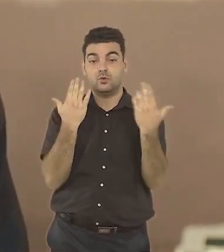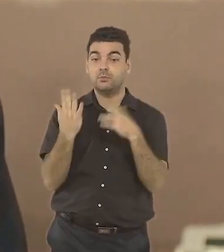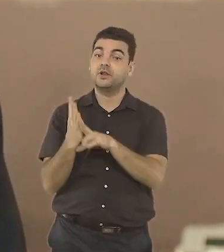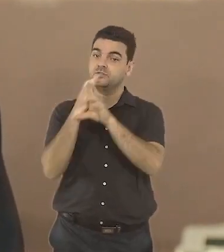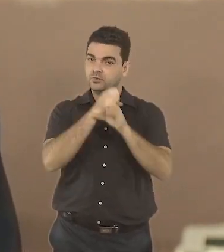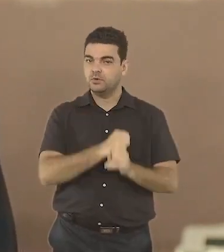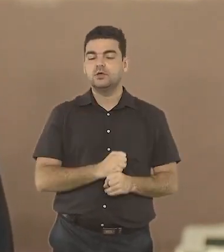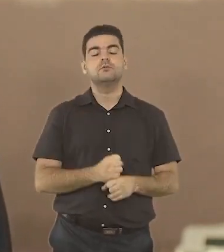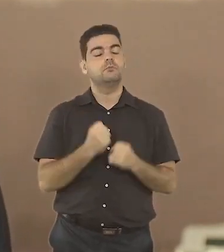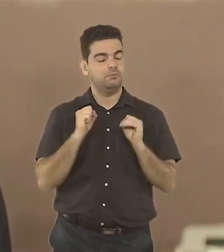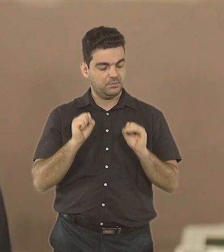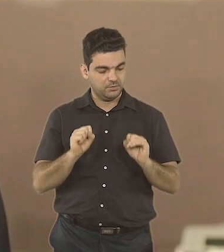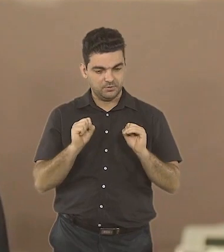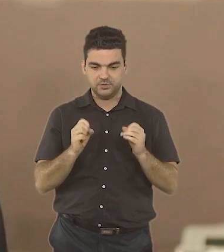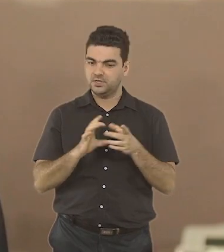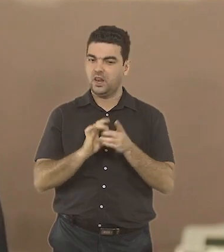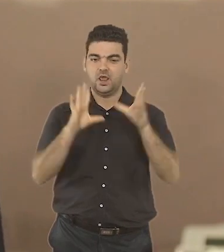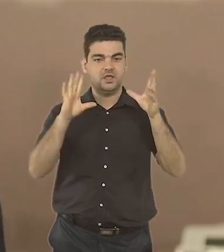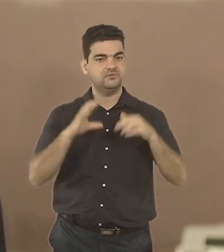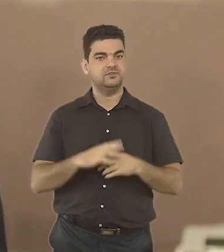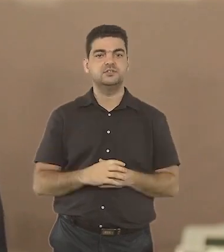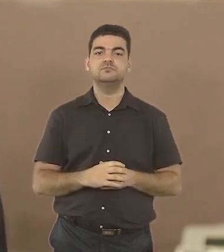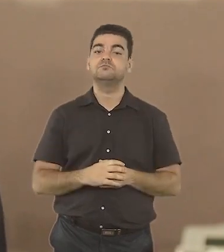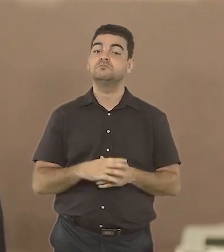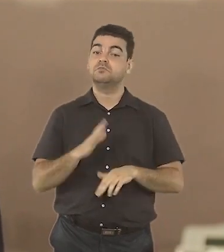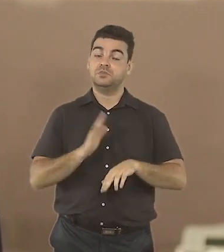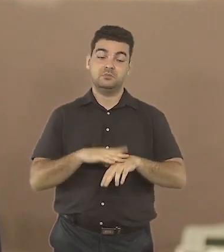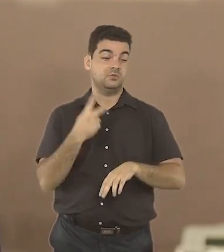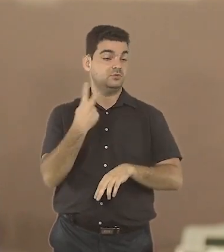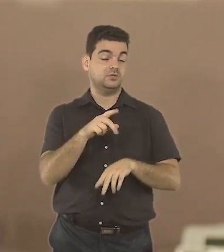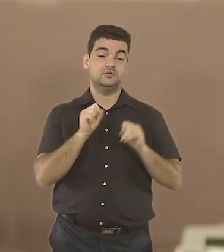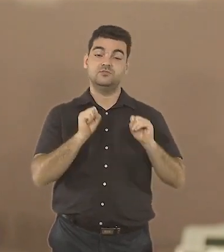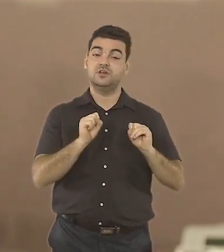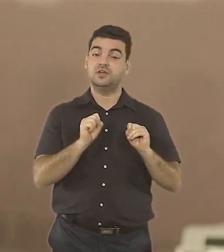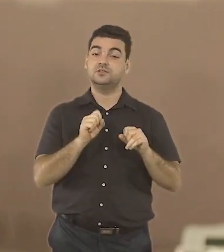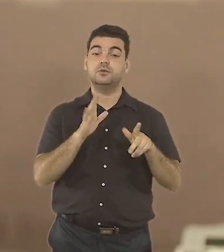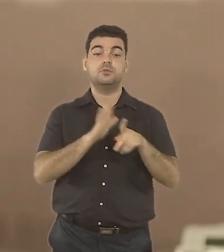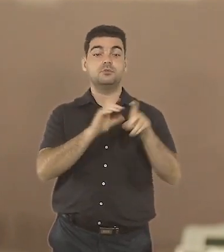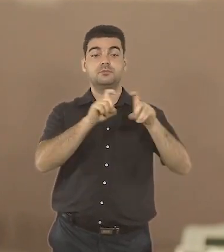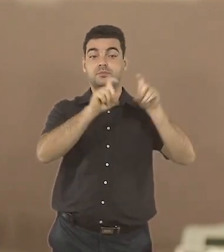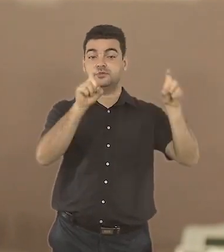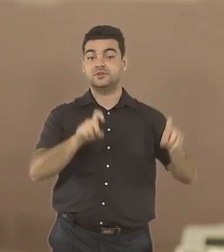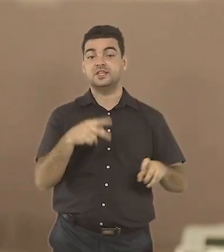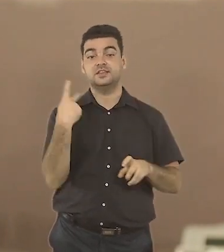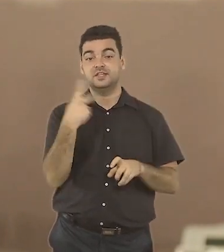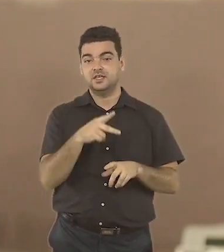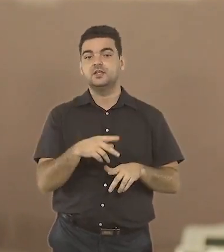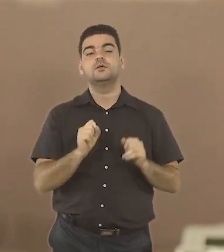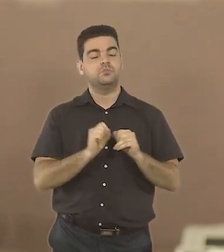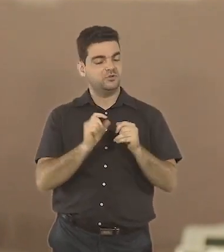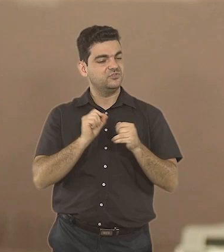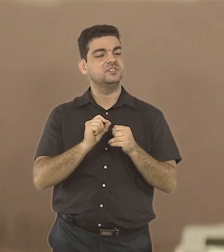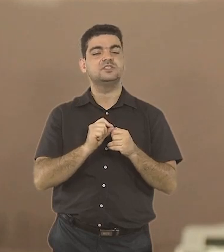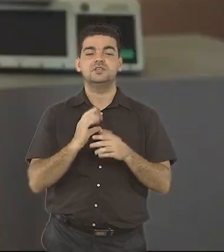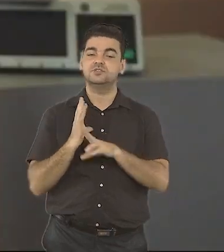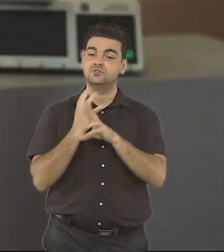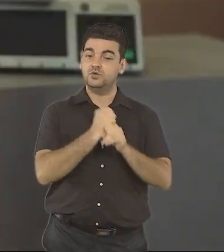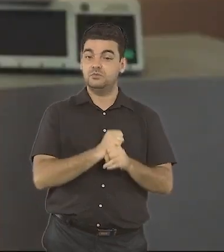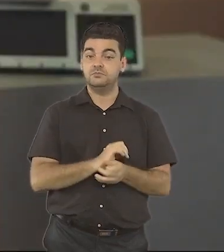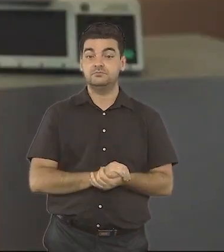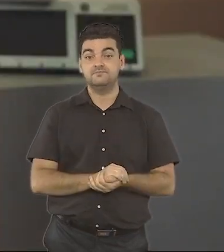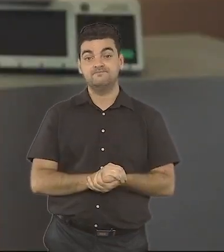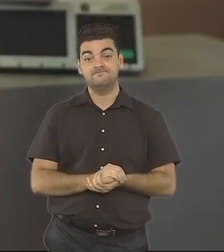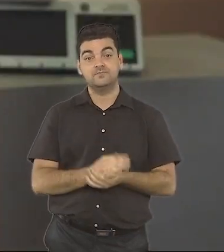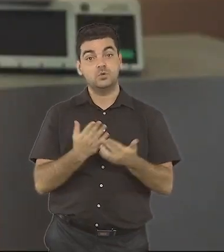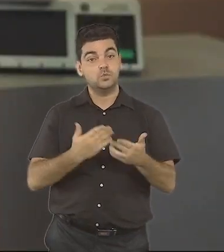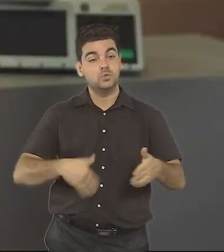sua recontagem de forma automatizada com seus softwares particulares.